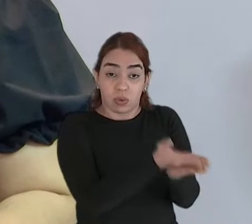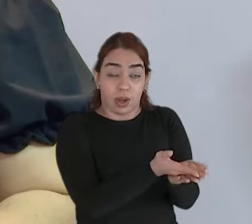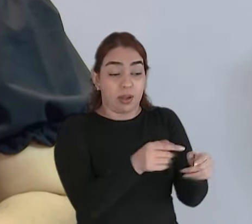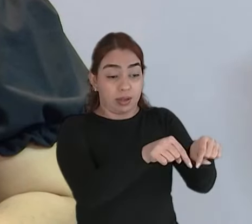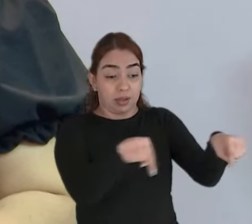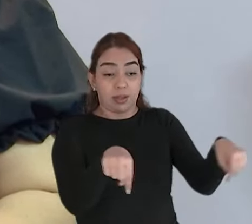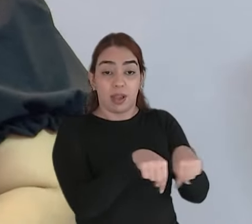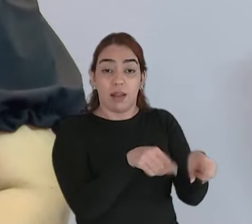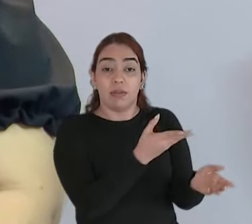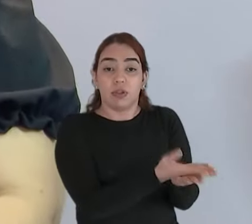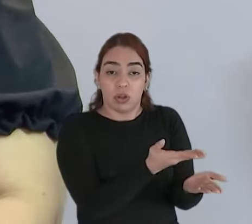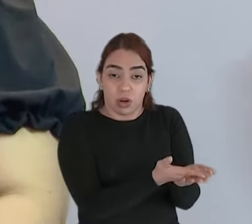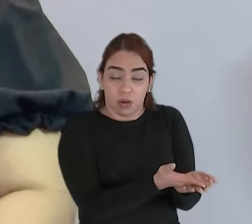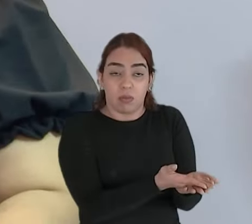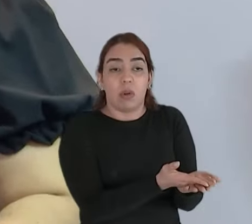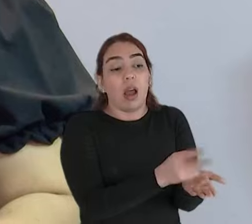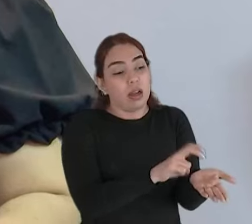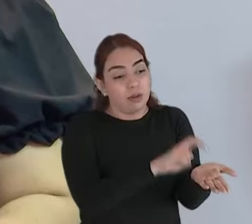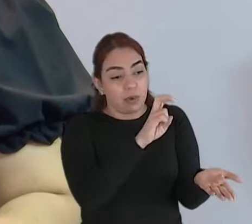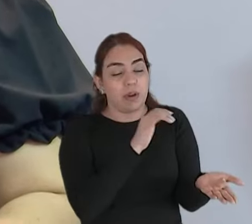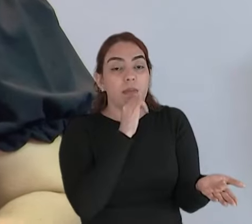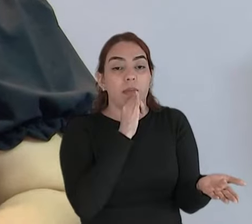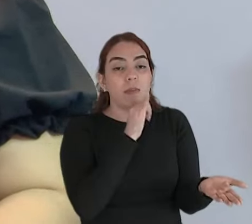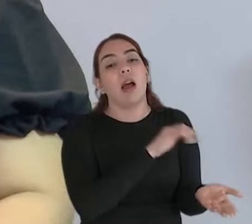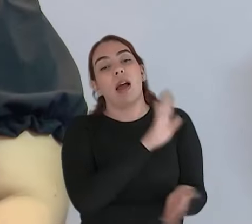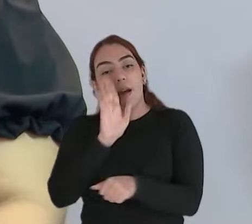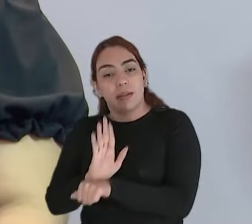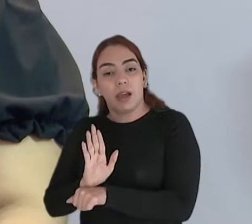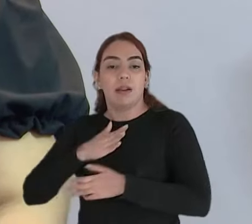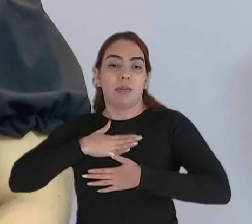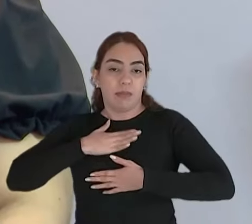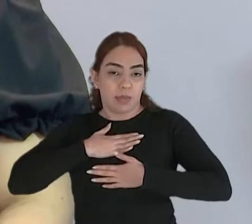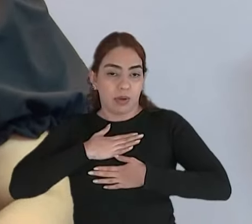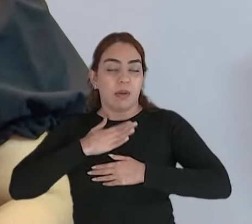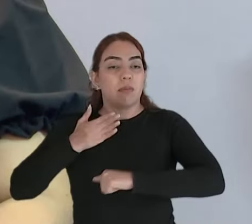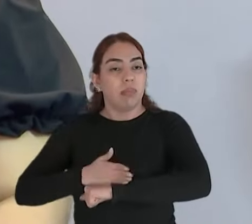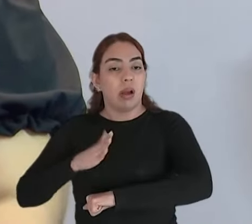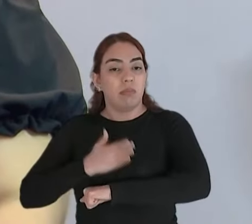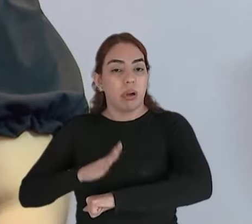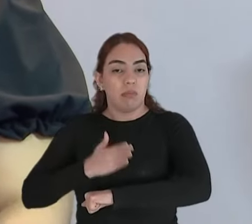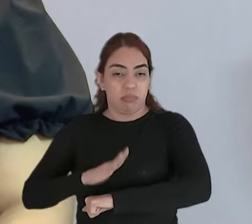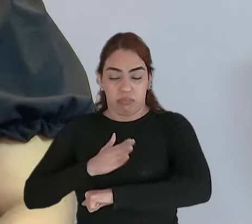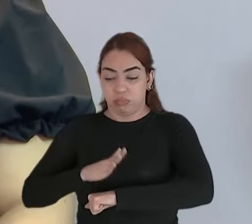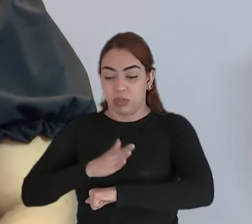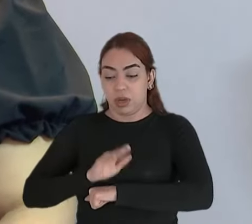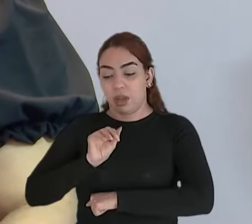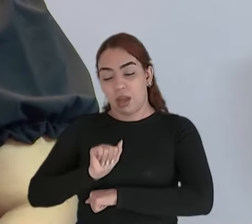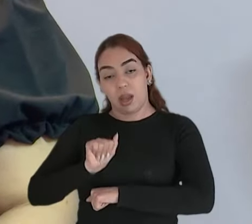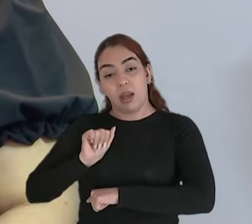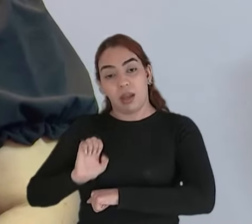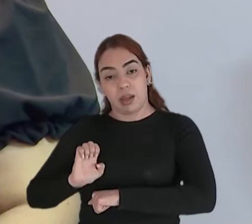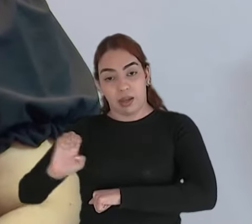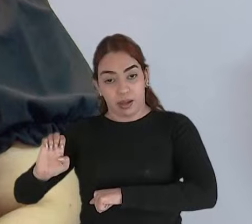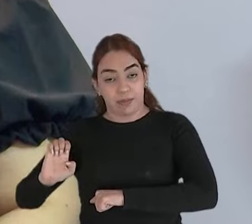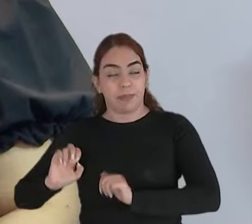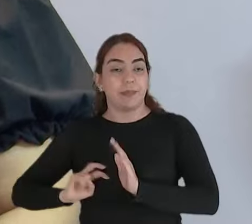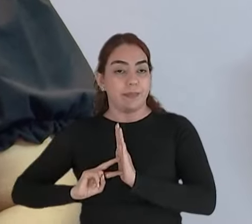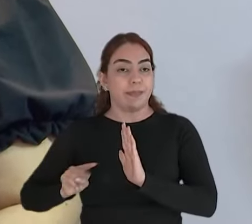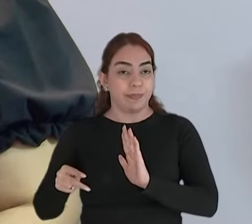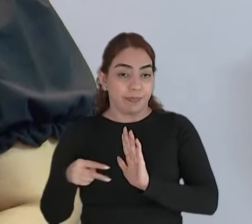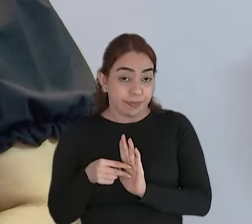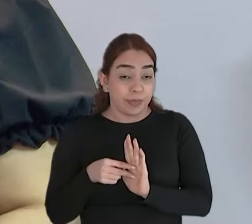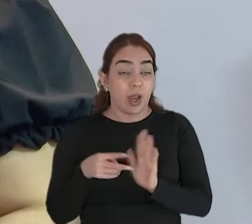sala de aula. Por isso que é no contraturno. Então, as crianças, elas vão no horário, né, que ela não está em sala. Então, a